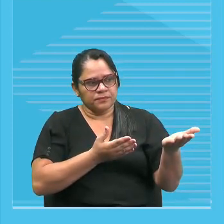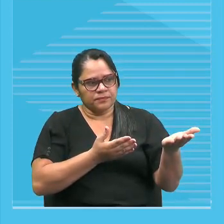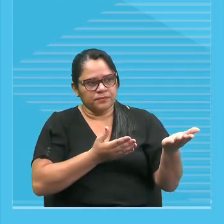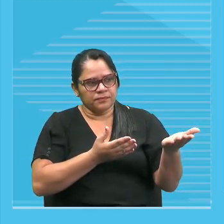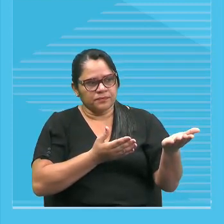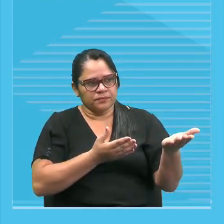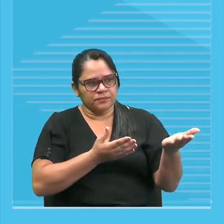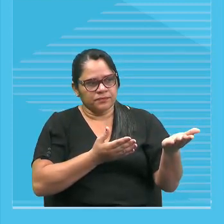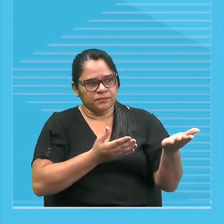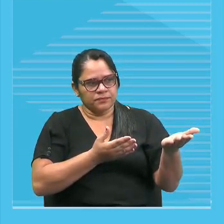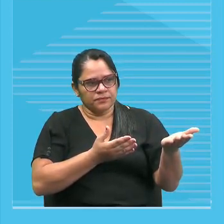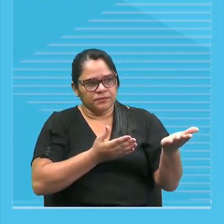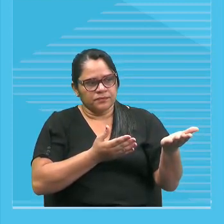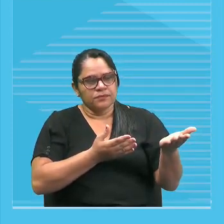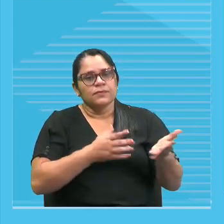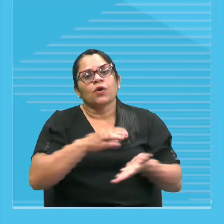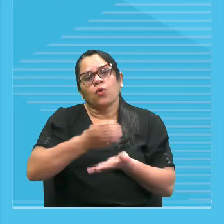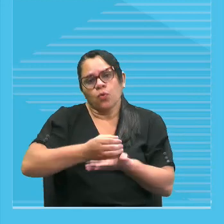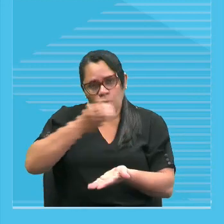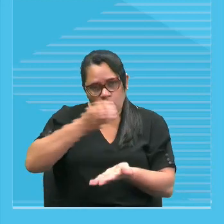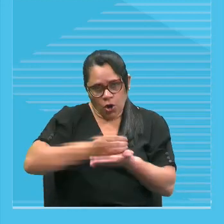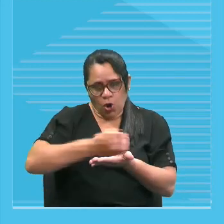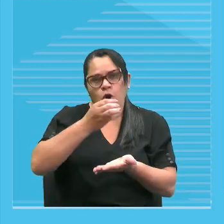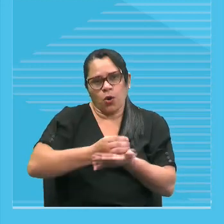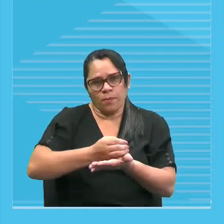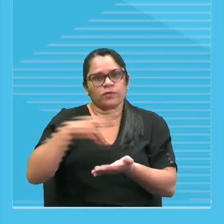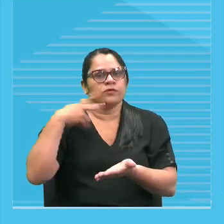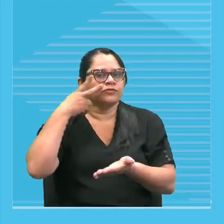na Copa de vino